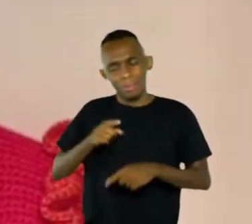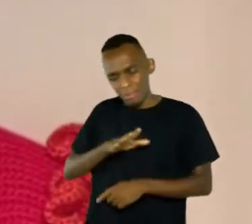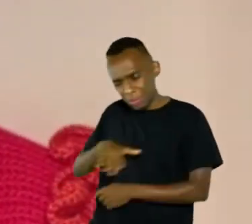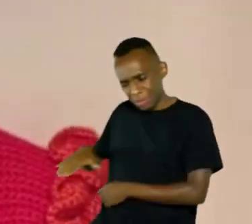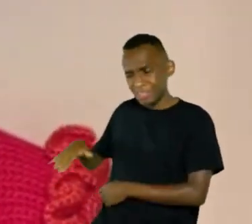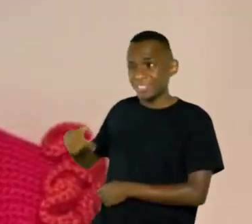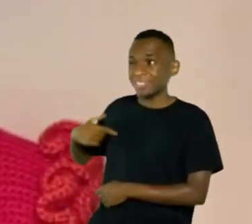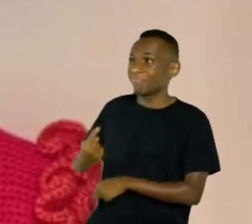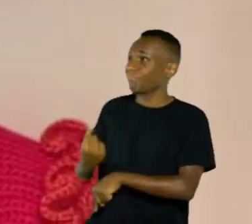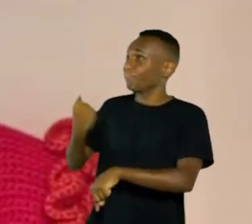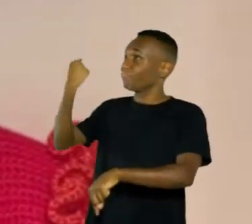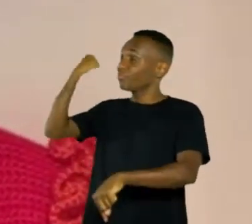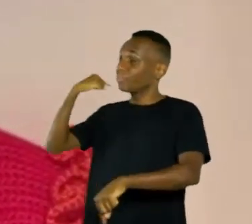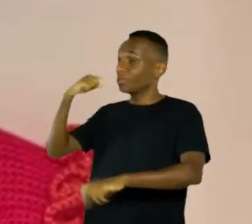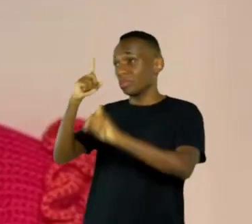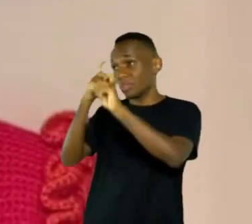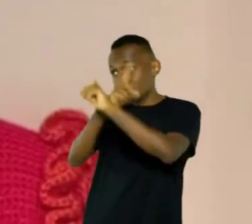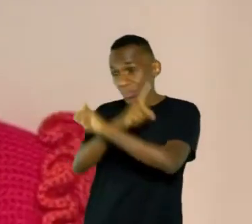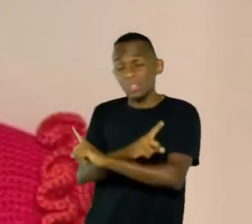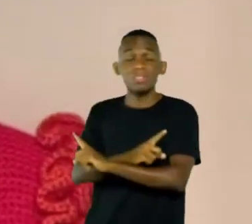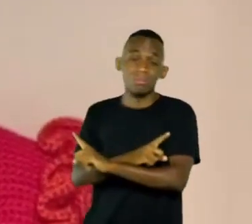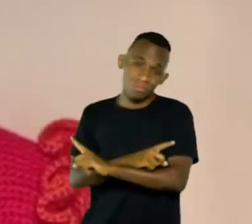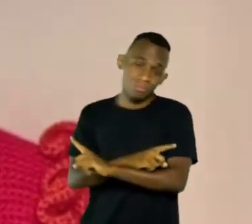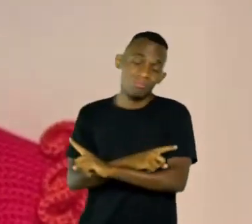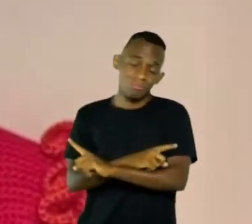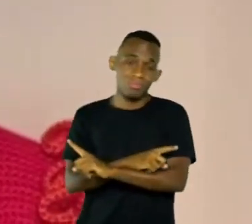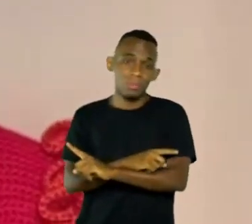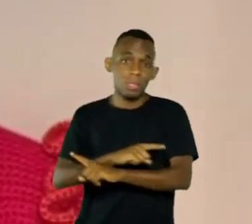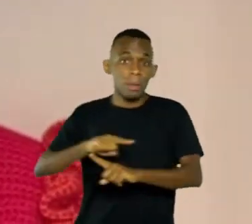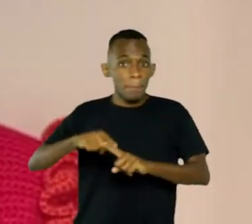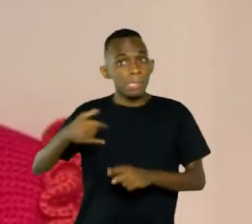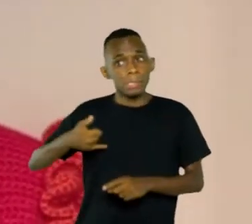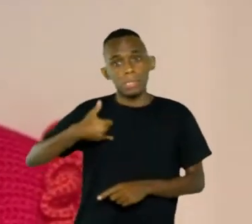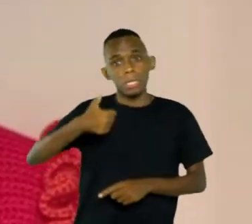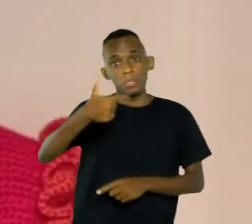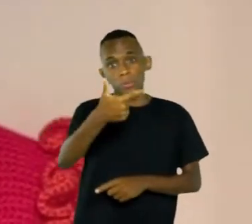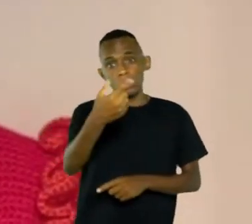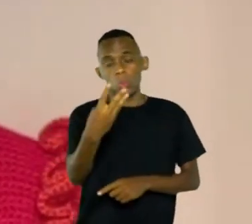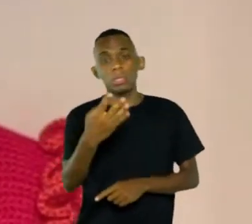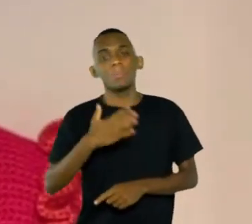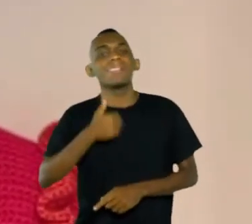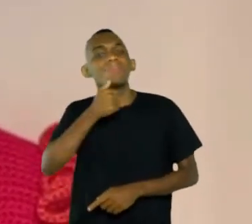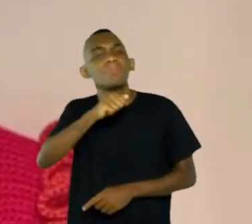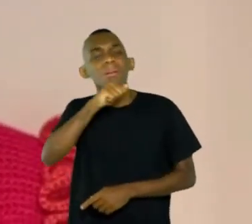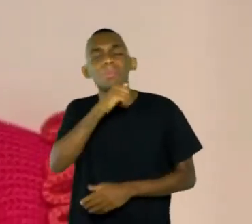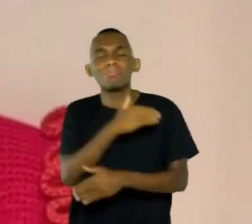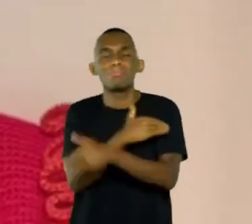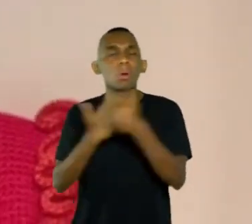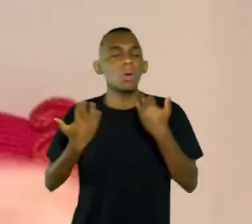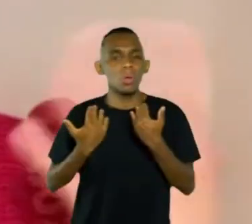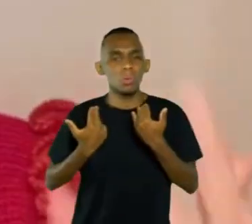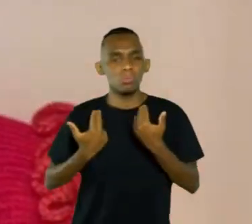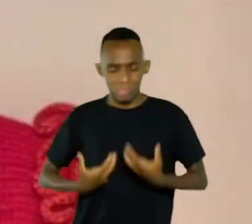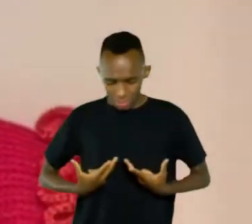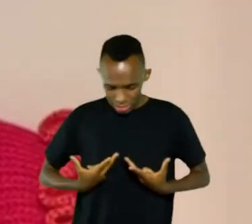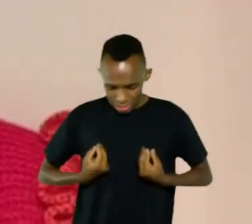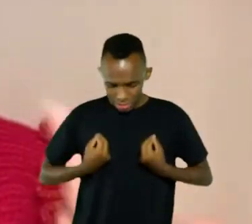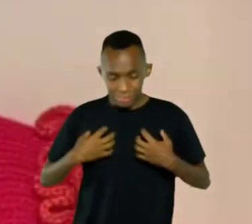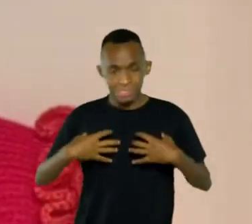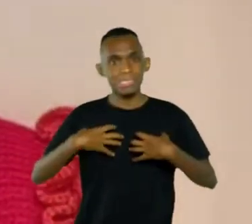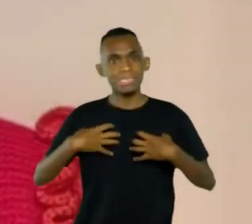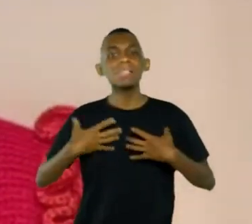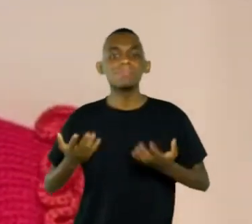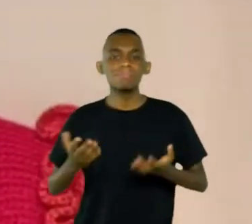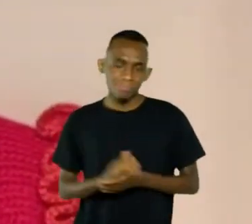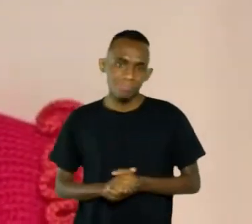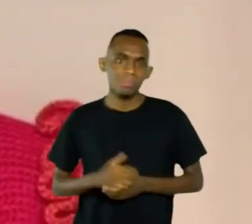acho que a gente pode pegar como pontos principais. Aos 24 anos, a minha mãe faleceu, ela teve um câncer de mama, então eu fiquei 2 anos acompanhando a